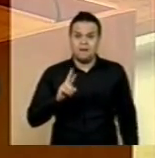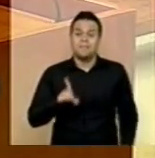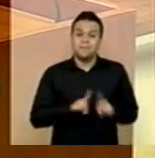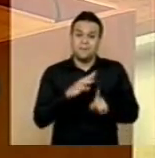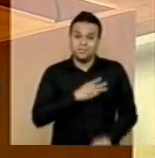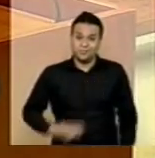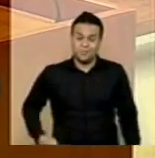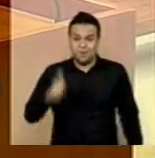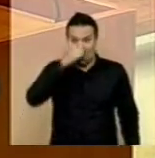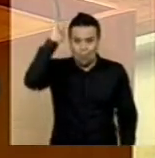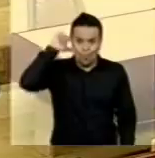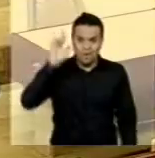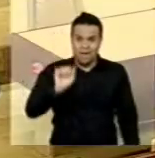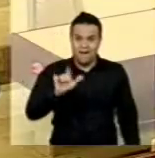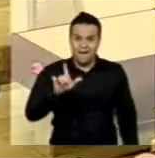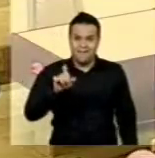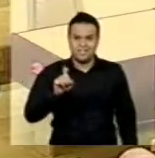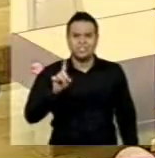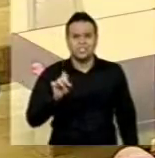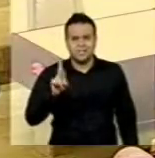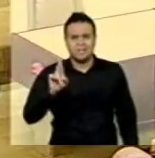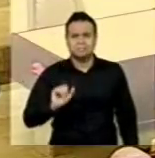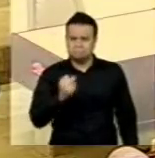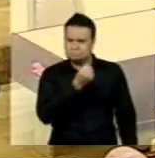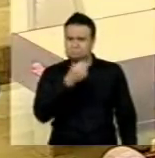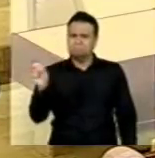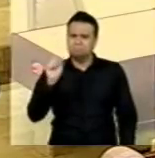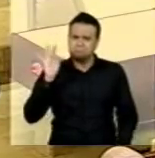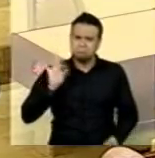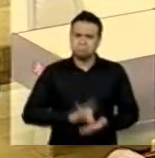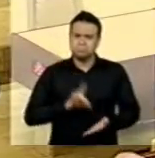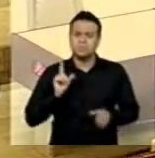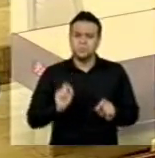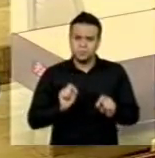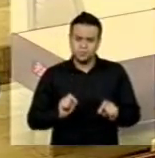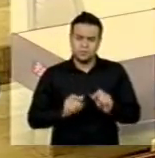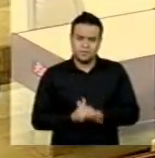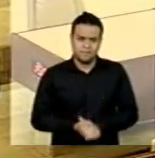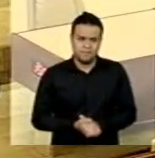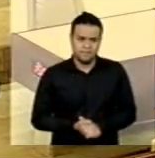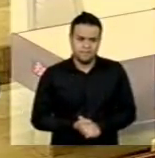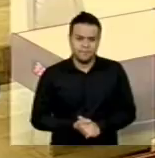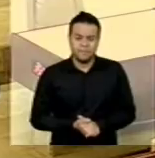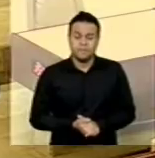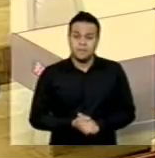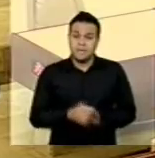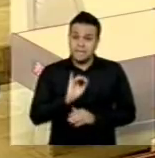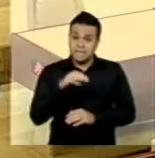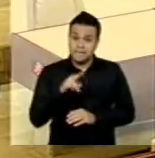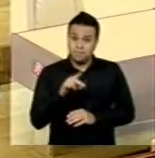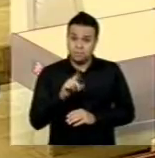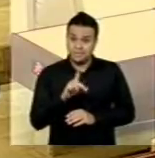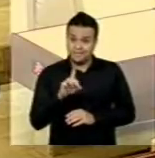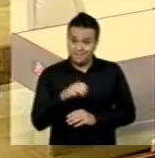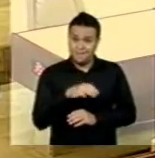ministro Alexandre de Moraes, que defendem com veemência a extensão das imunidades